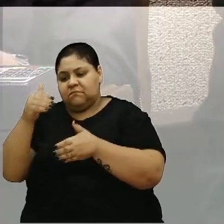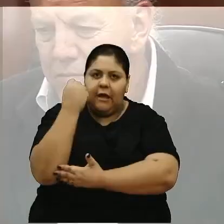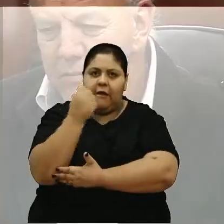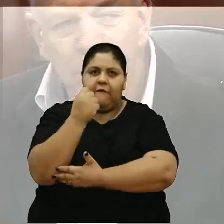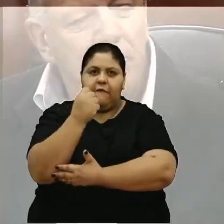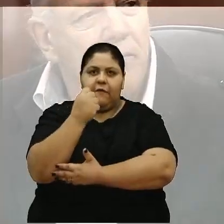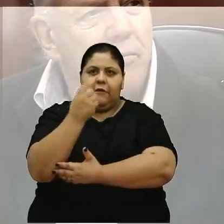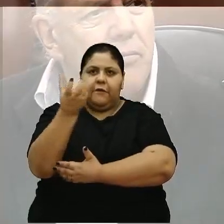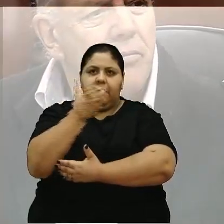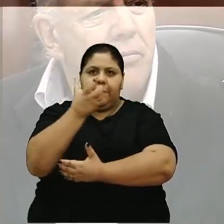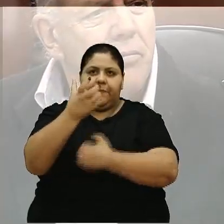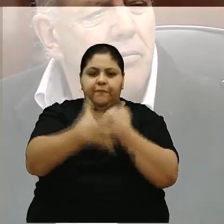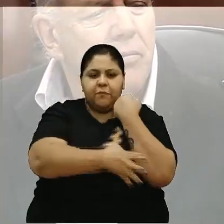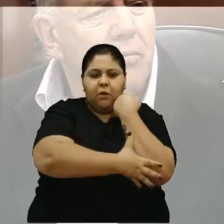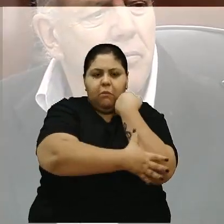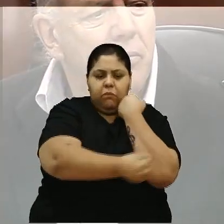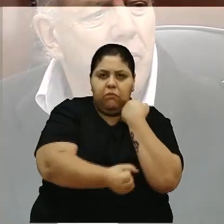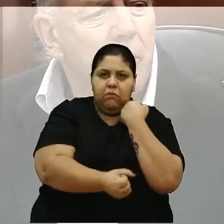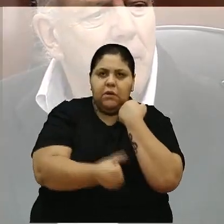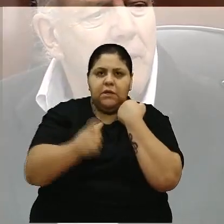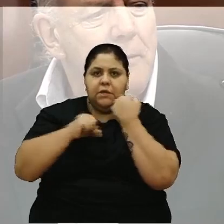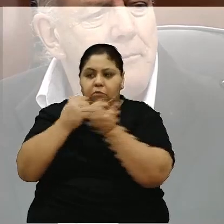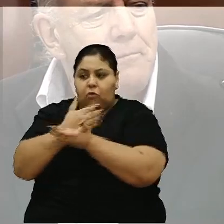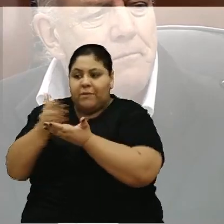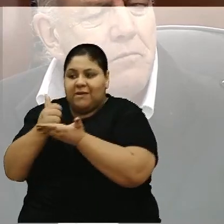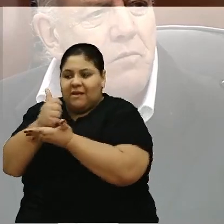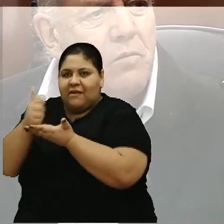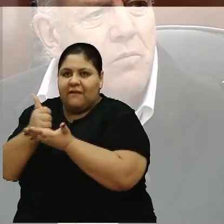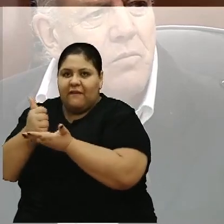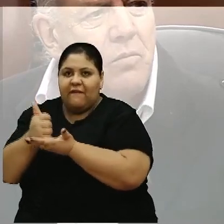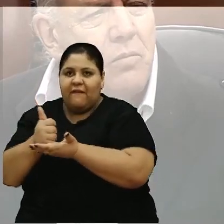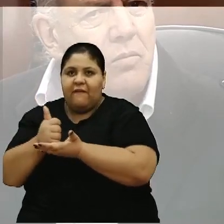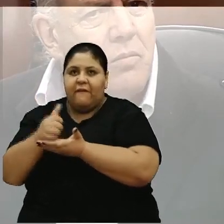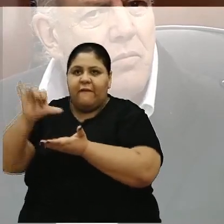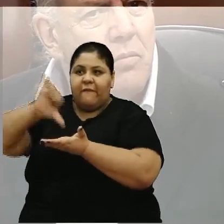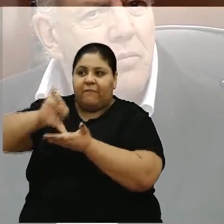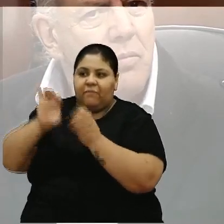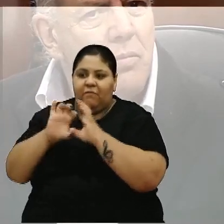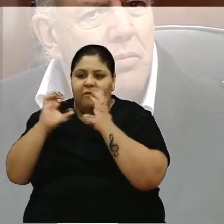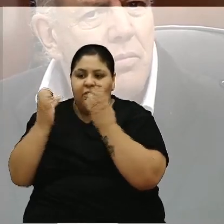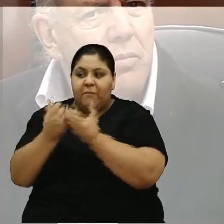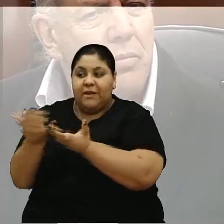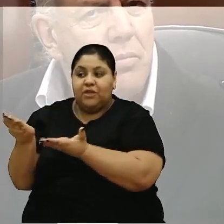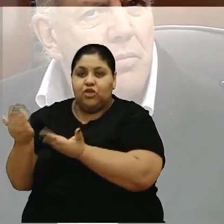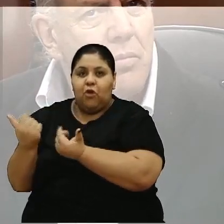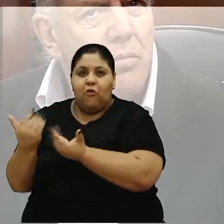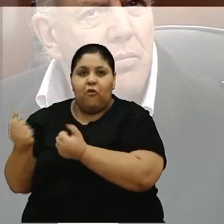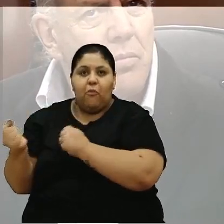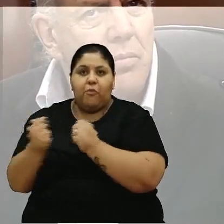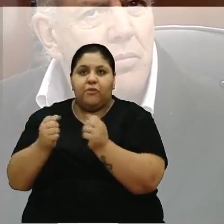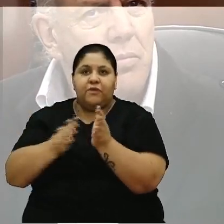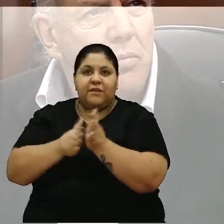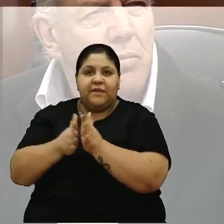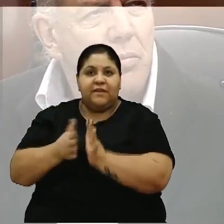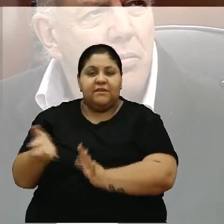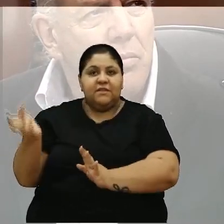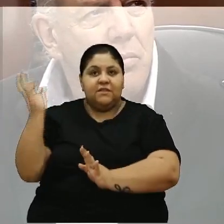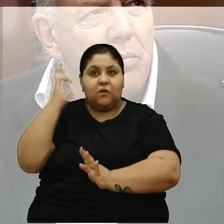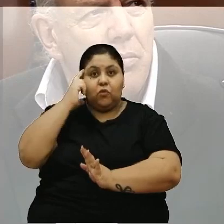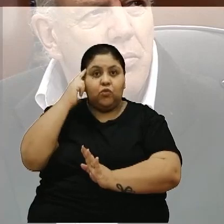sociedade. Nós temos que tratar lá na base, e a base são nos centros comunitários, para aquela agonizada lá poder ter acesso à cultura,